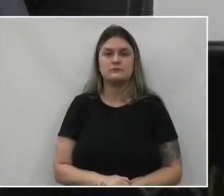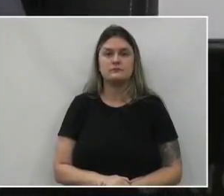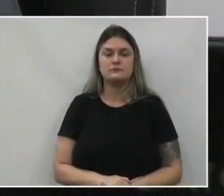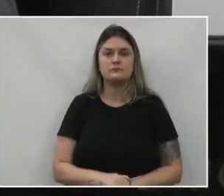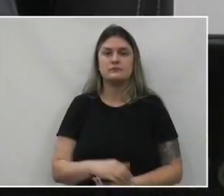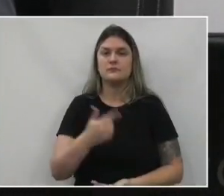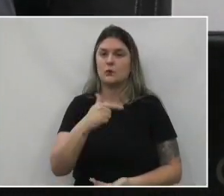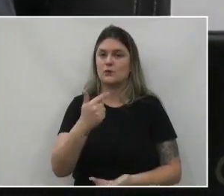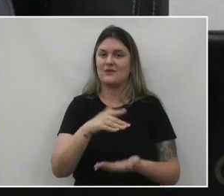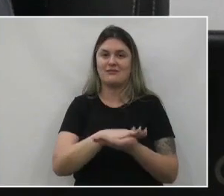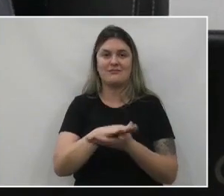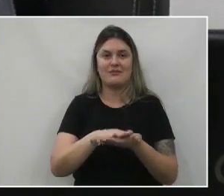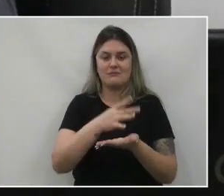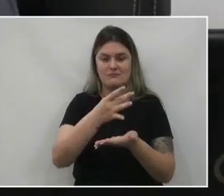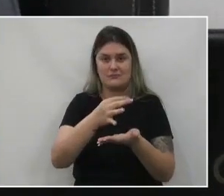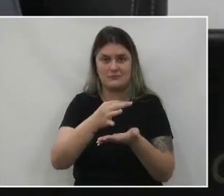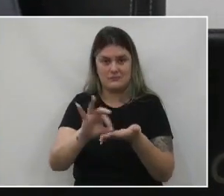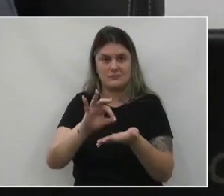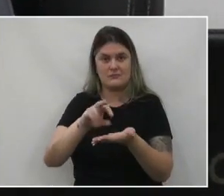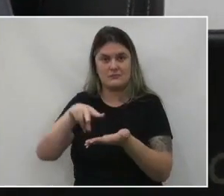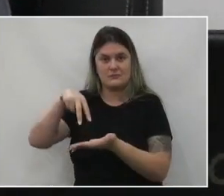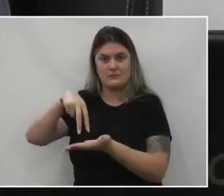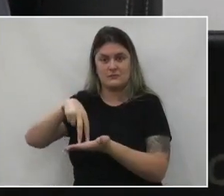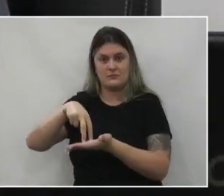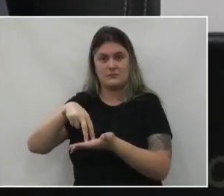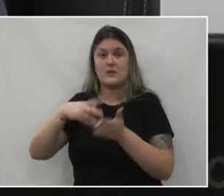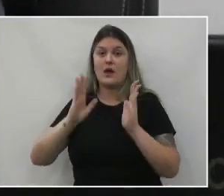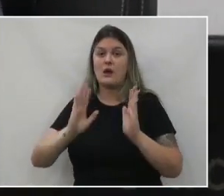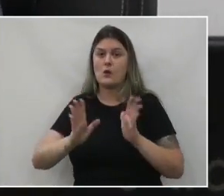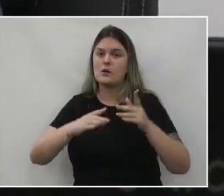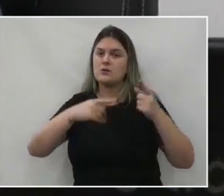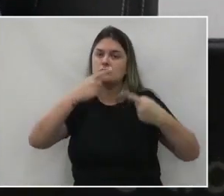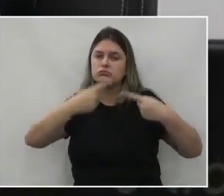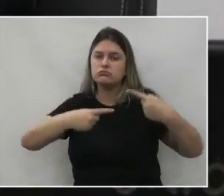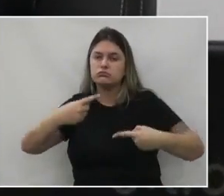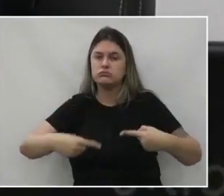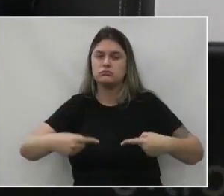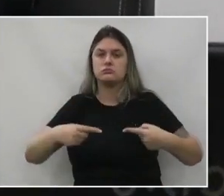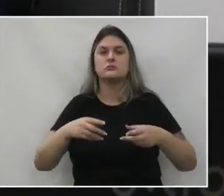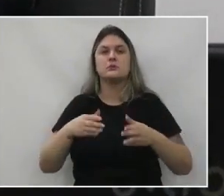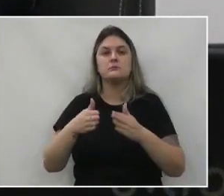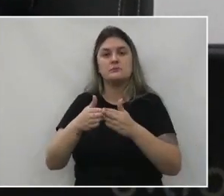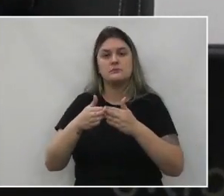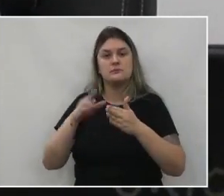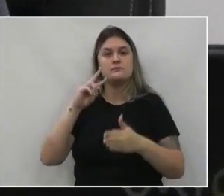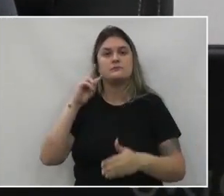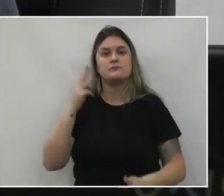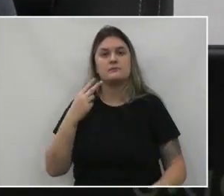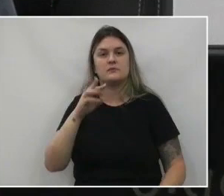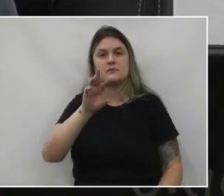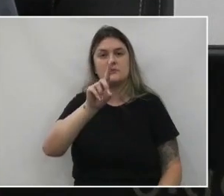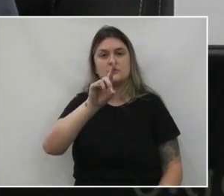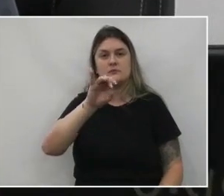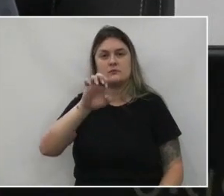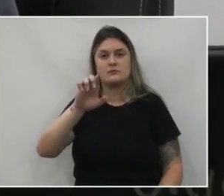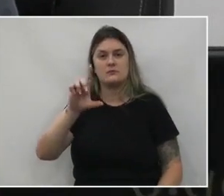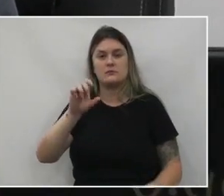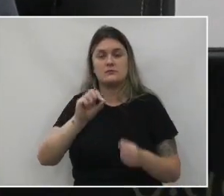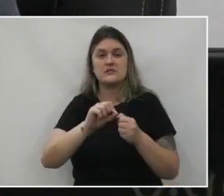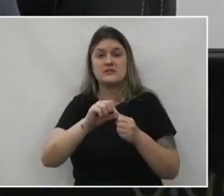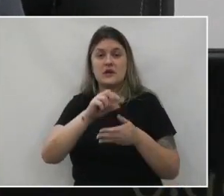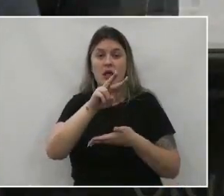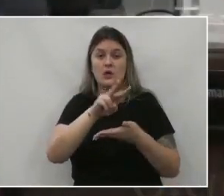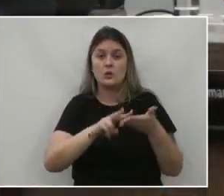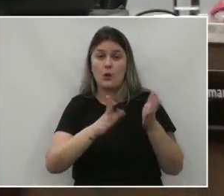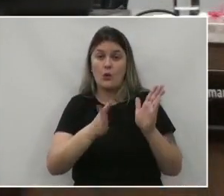não havendo mais inscrição para a tribuna passamos de imediato a ordem do dia solicito ao vereador Diego para que faça a leitura da